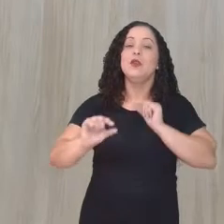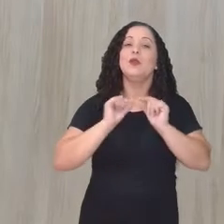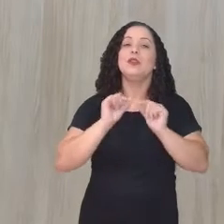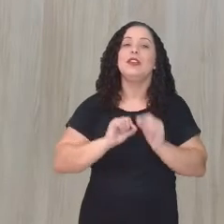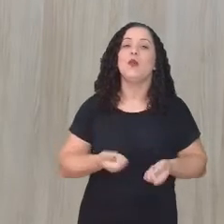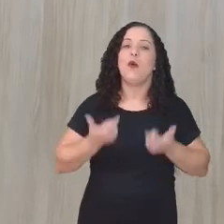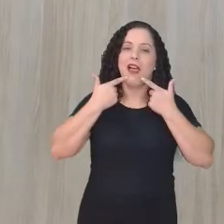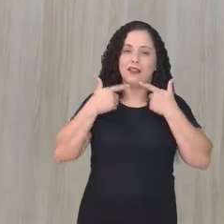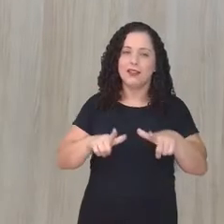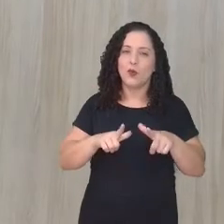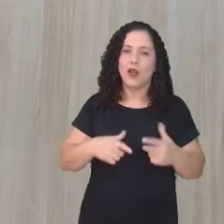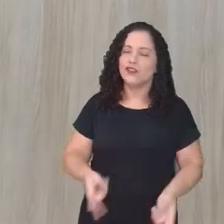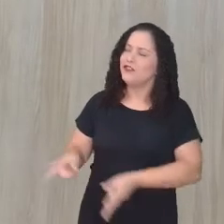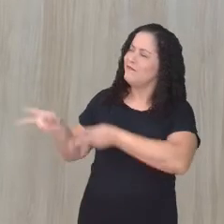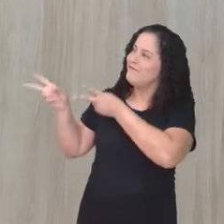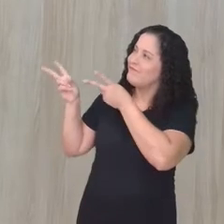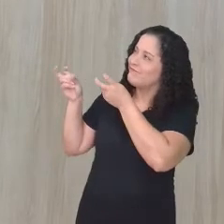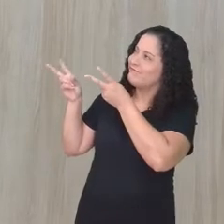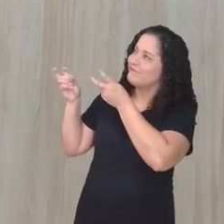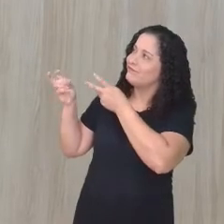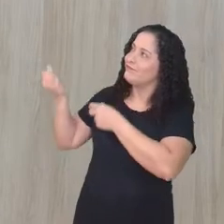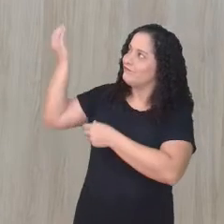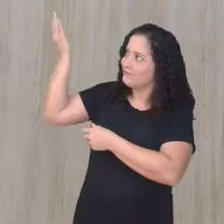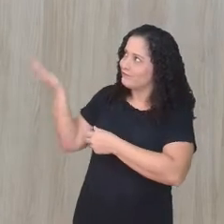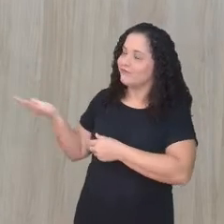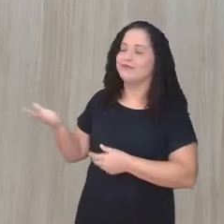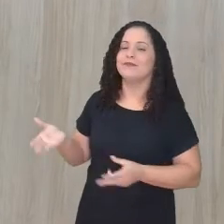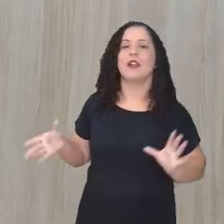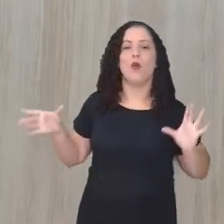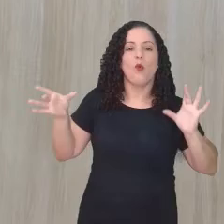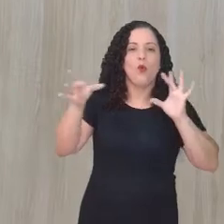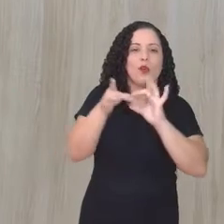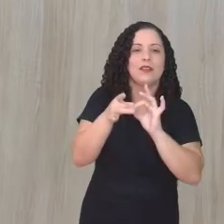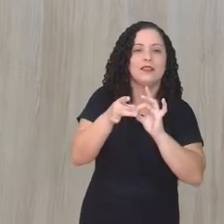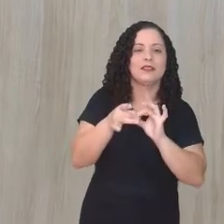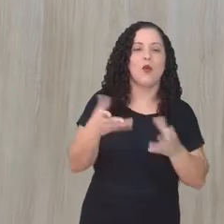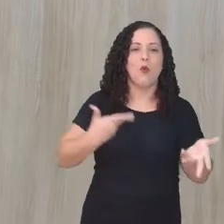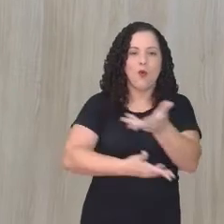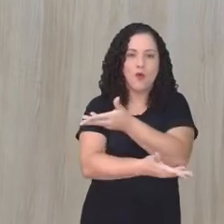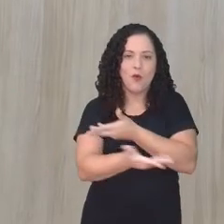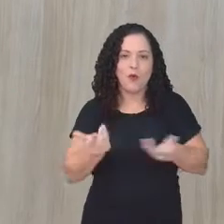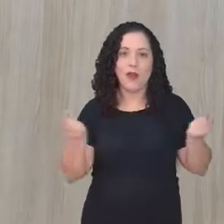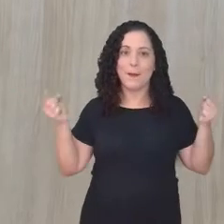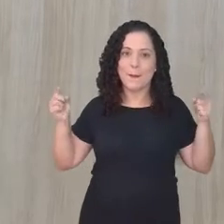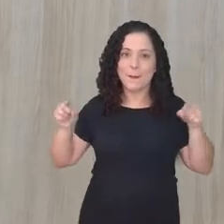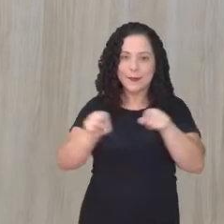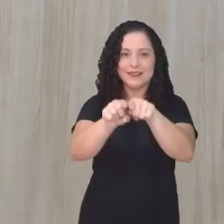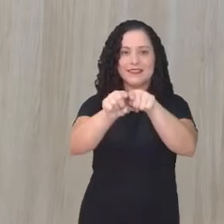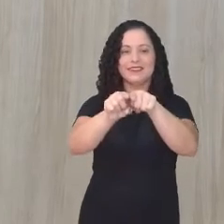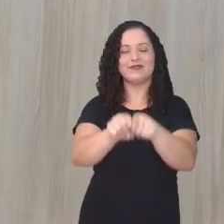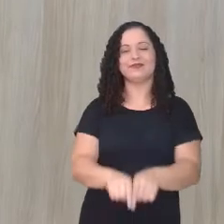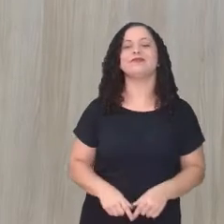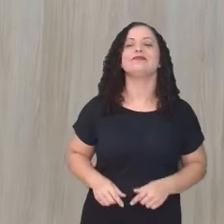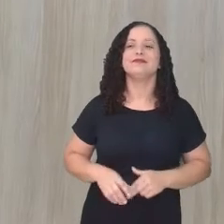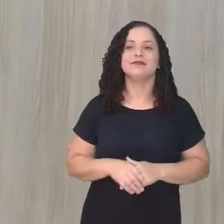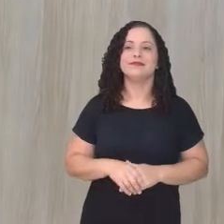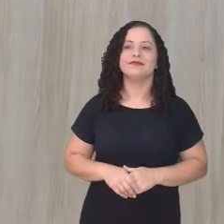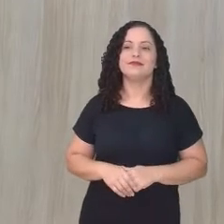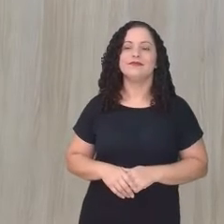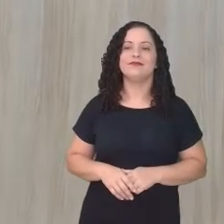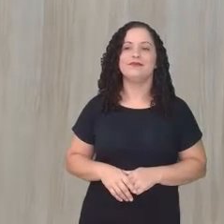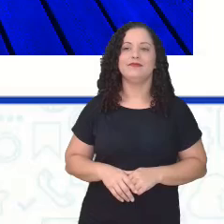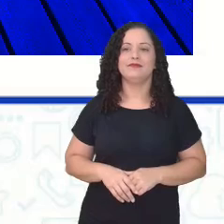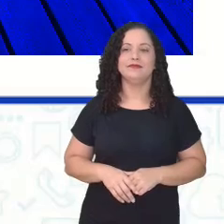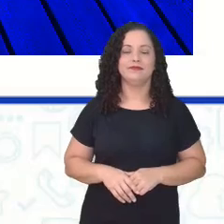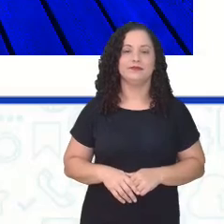que é entendida entre eles. E isso é importante. Conexão, não é? Companheirismo, isso vale muito. Então, nos